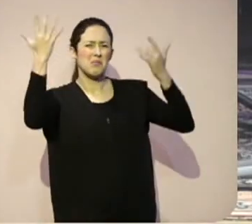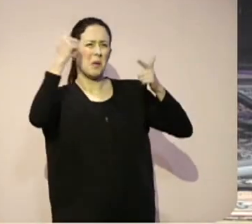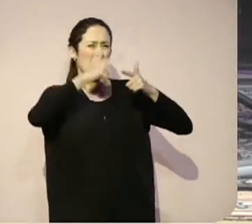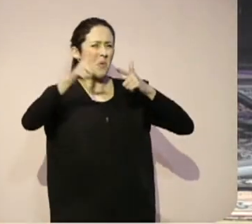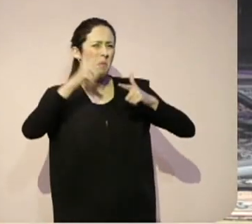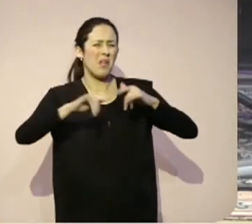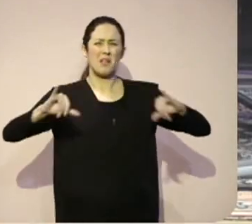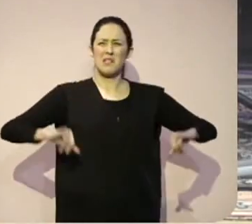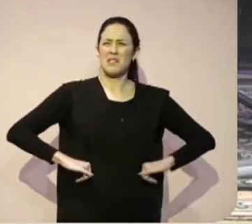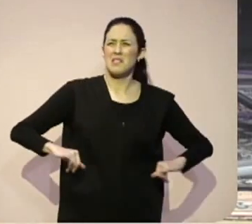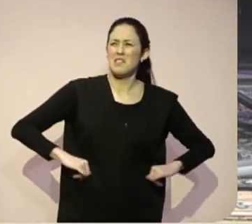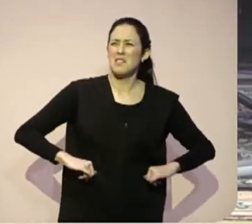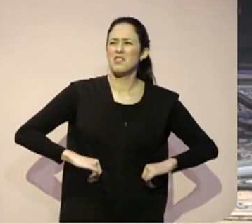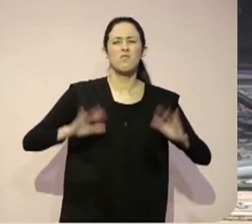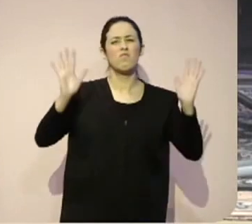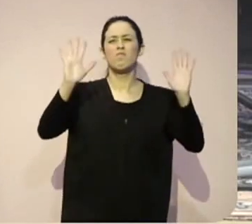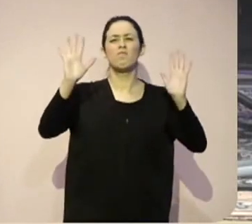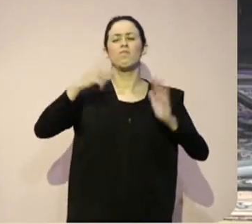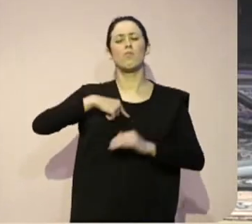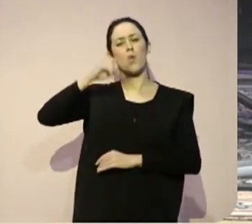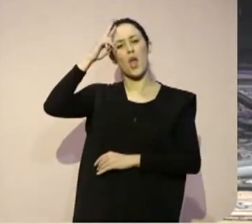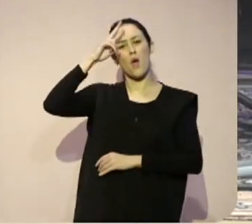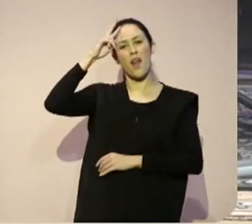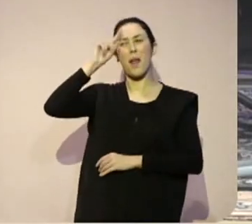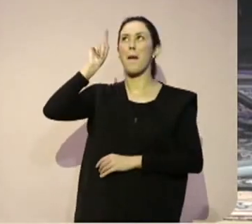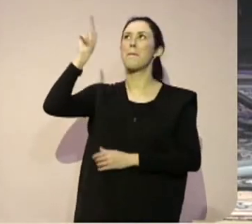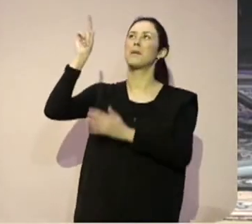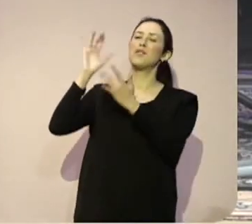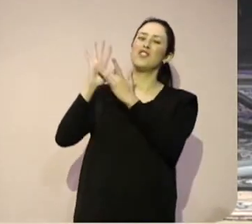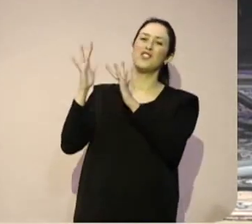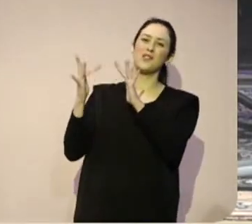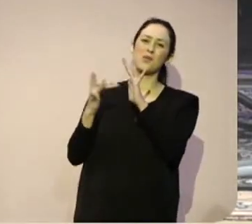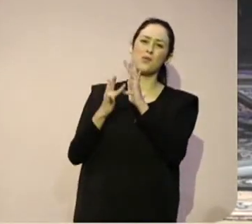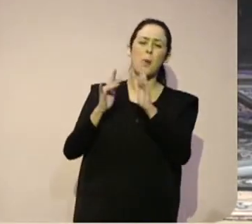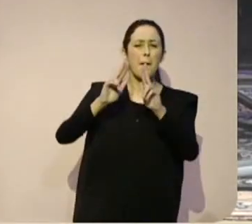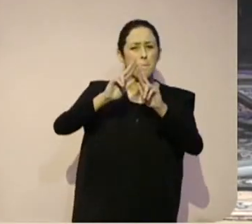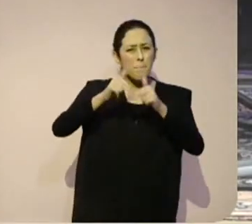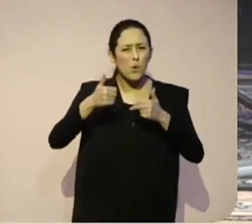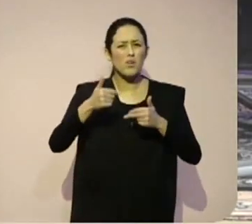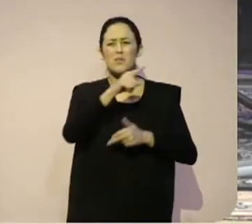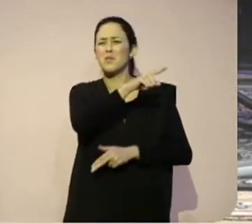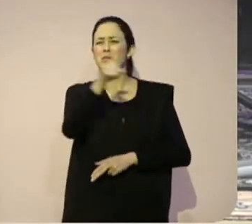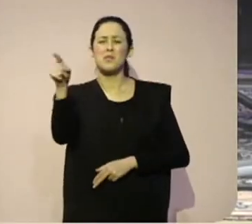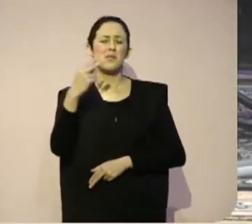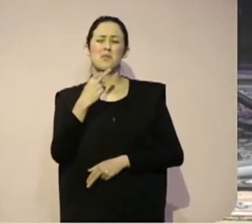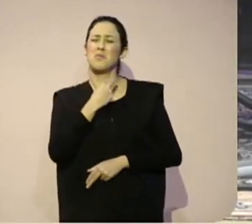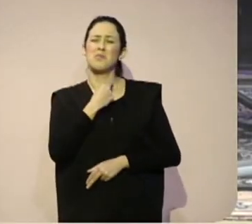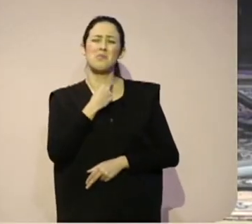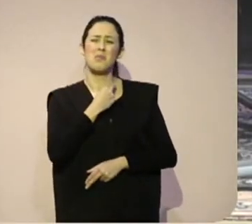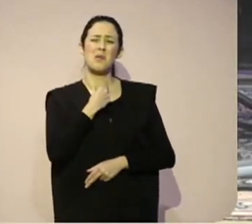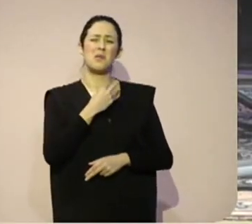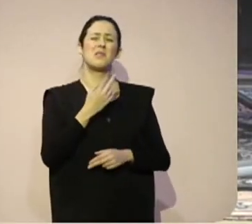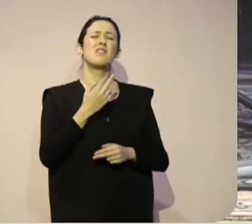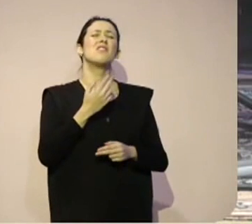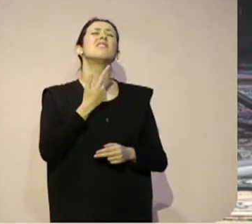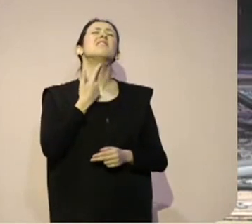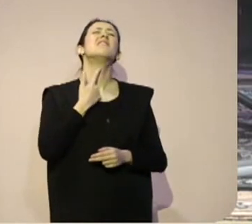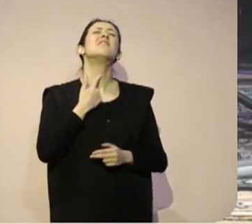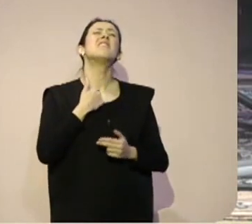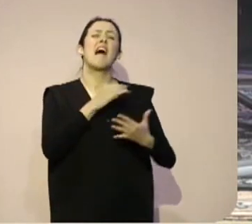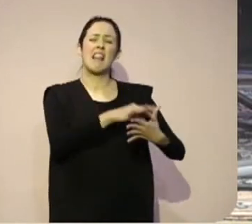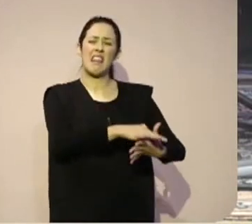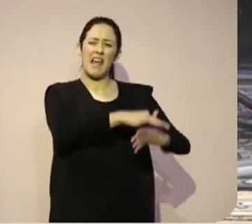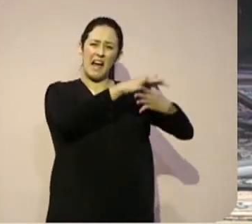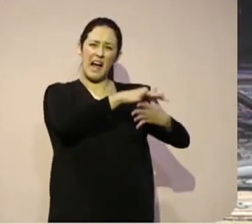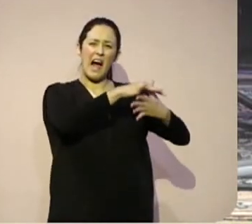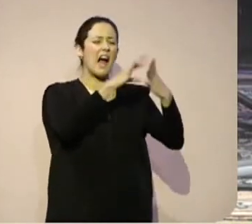crises. Por isso nós não podemos nos entregar aos desejos carnais.